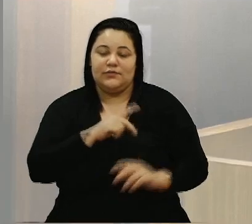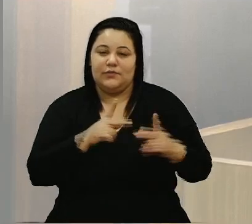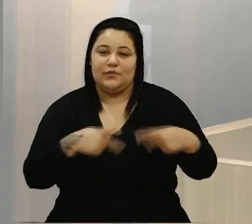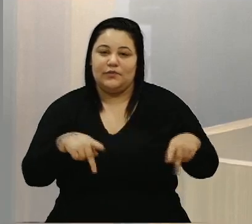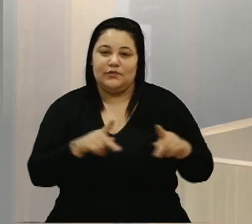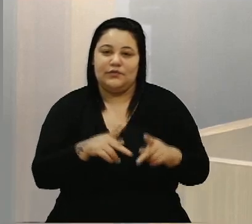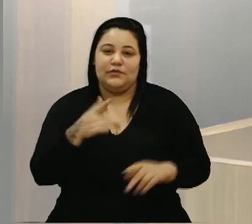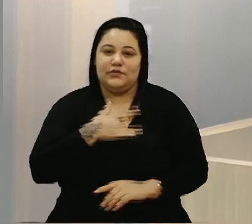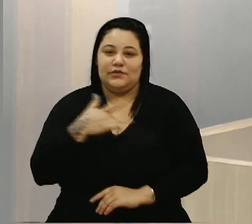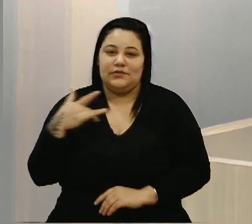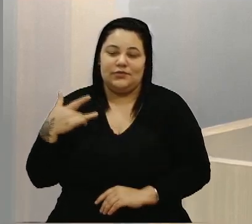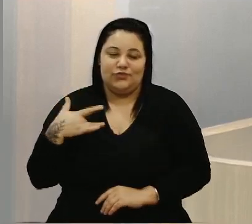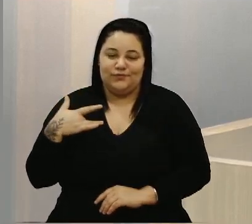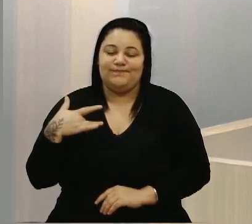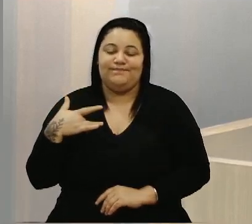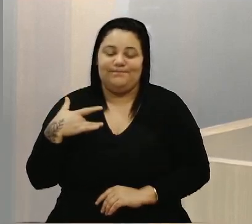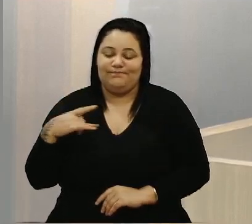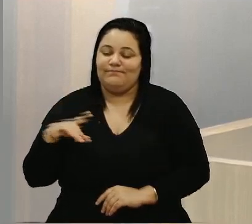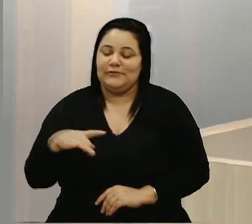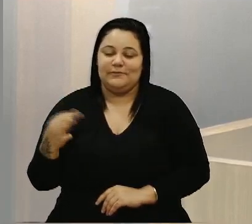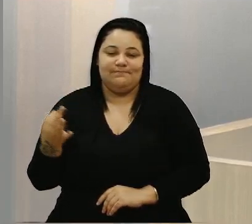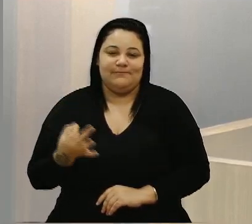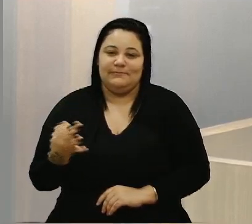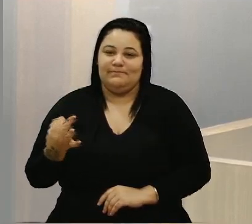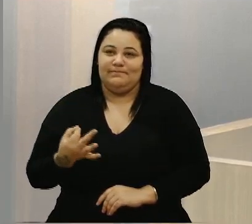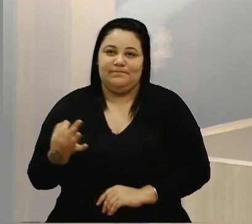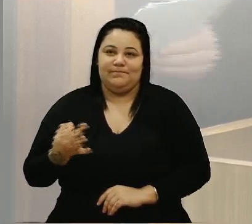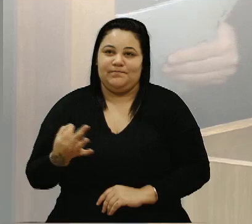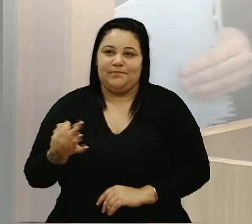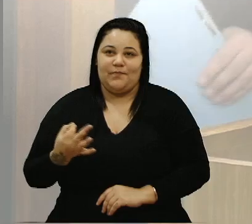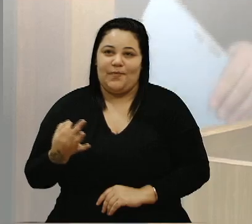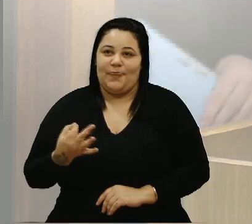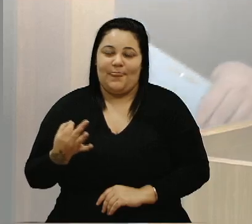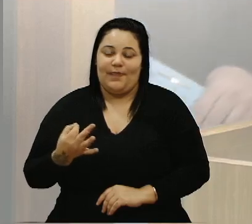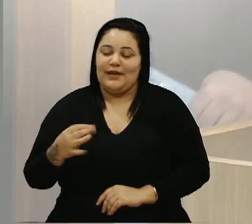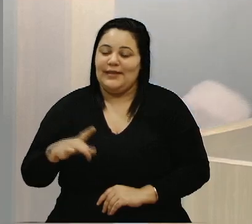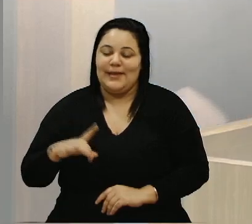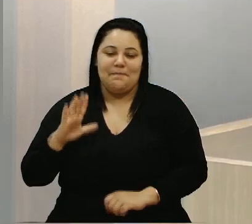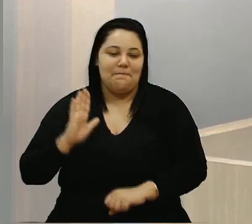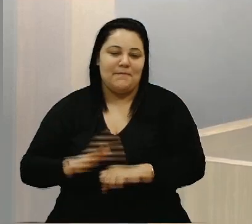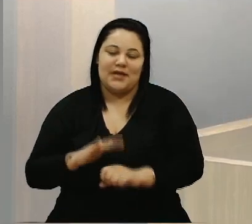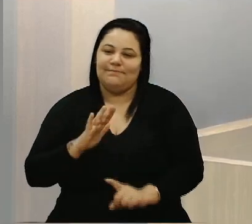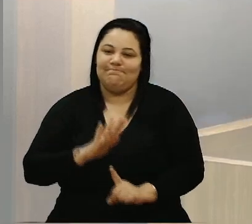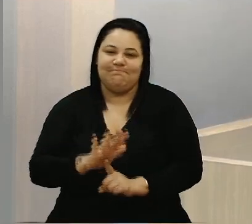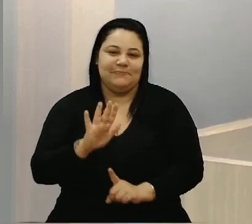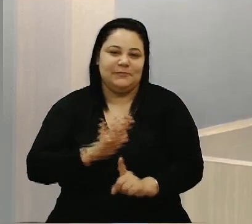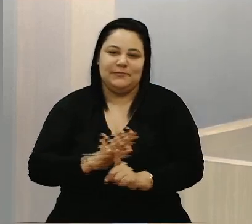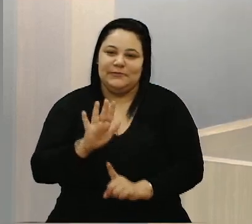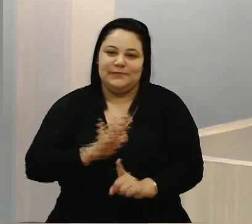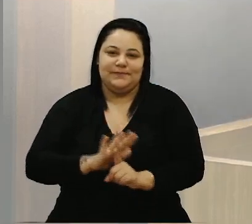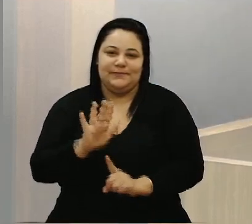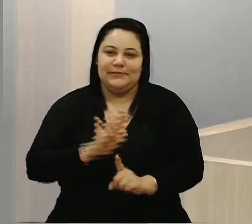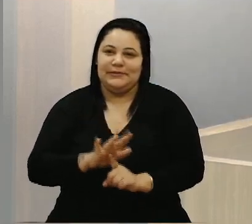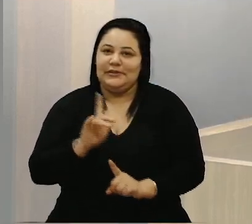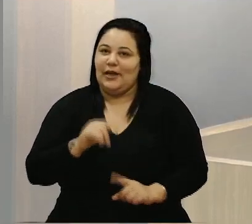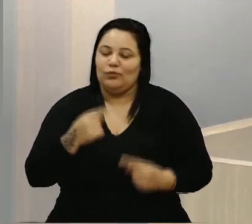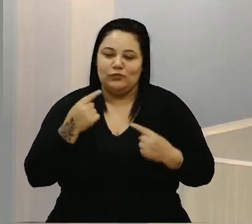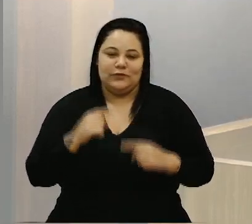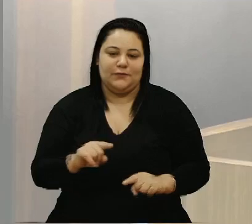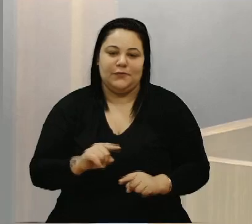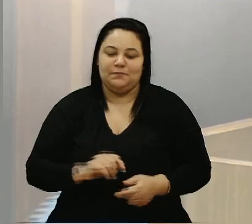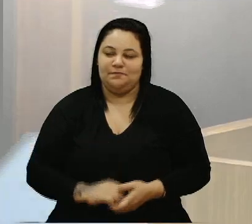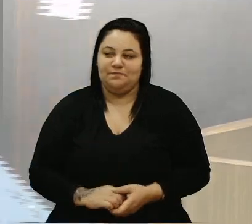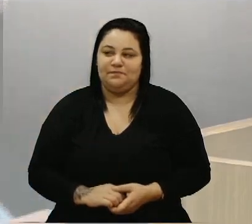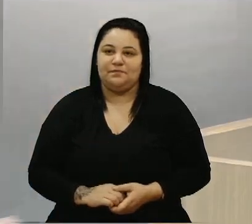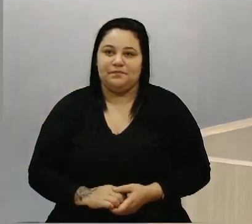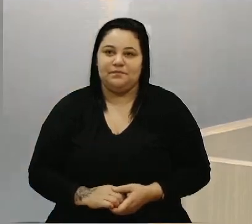saúde, sem sombra de dúvidas, é uma das mais demandadas e um grande desafio. Um